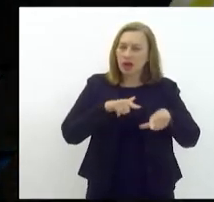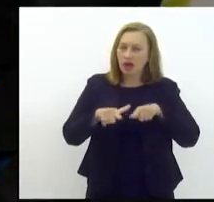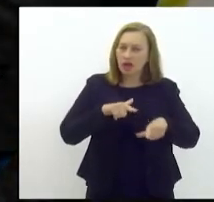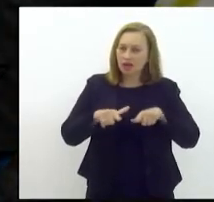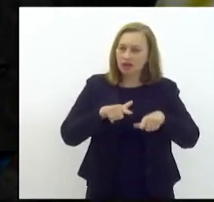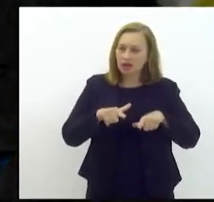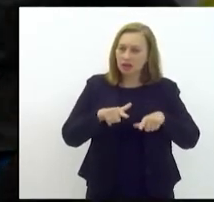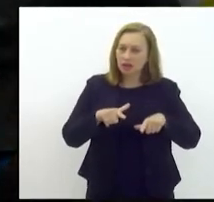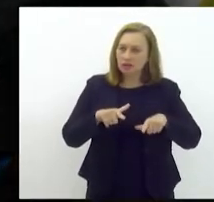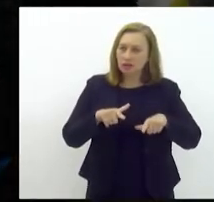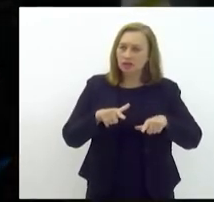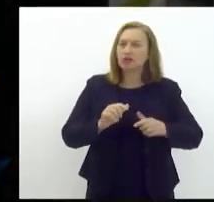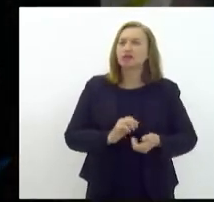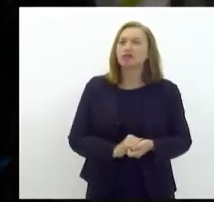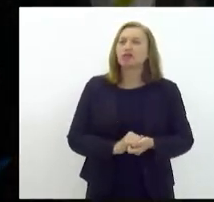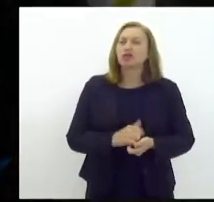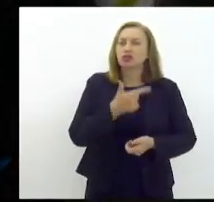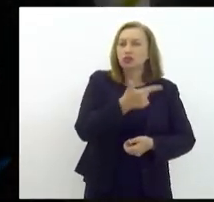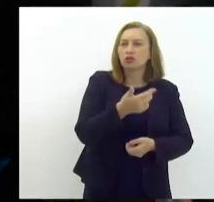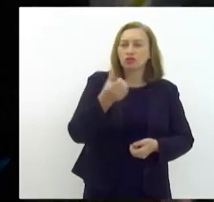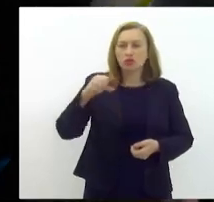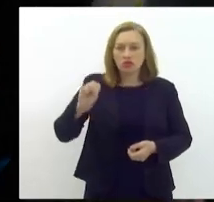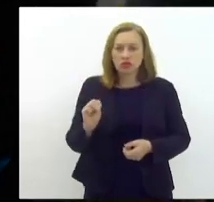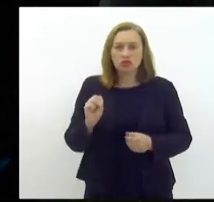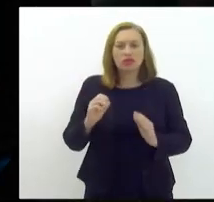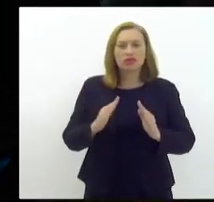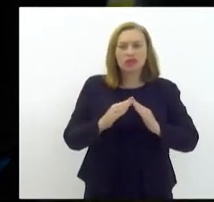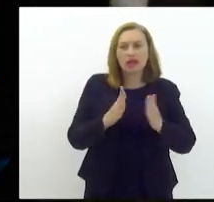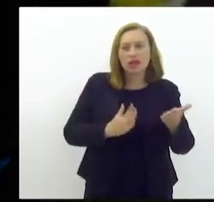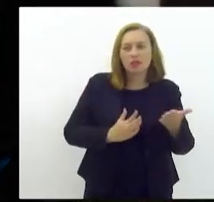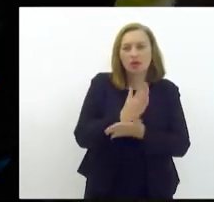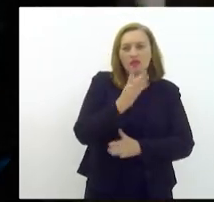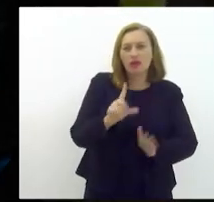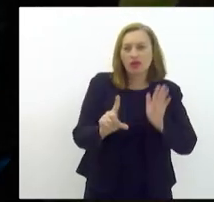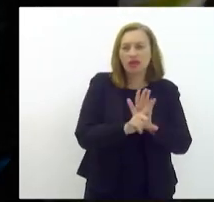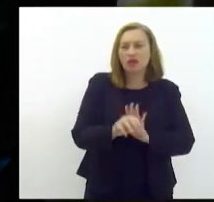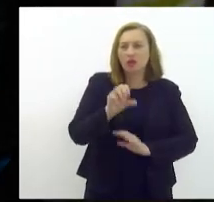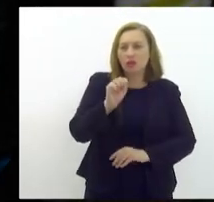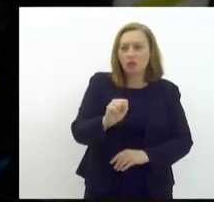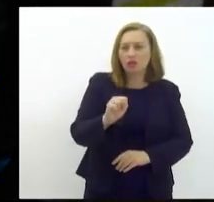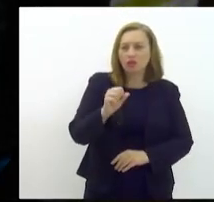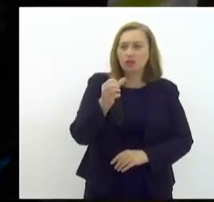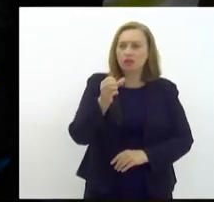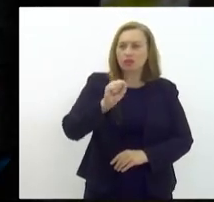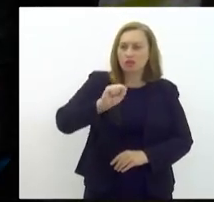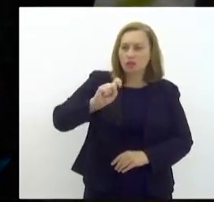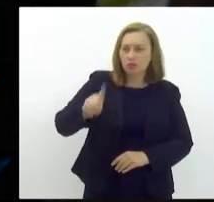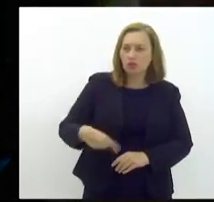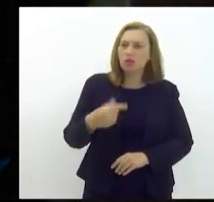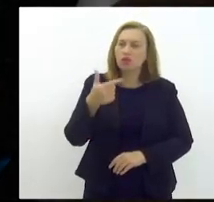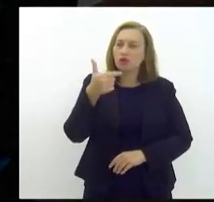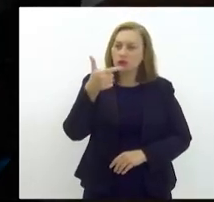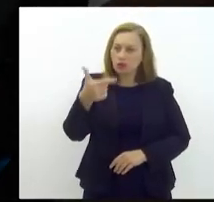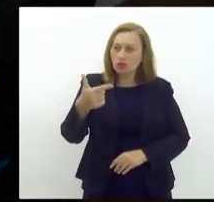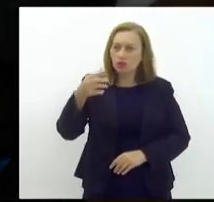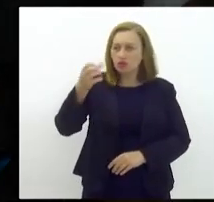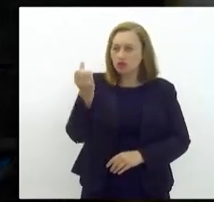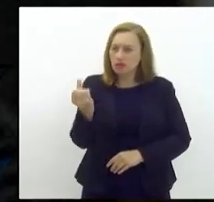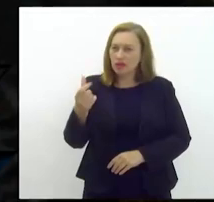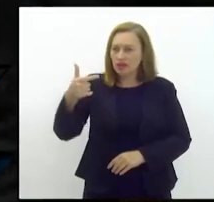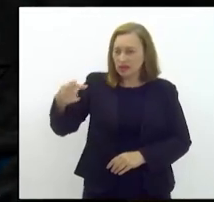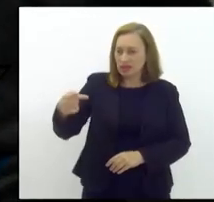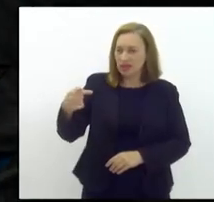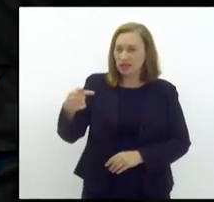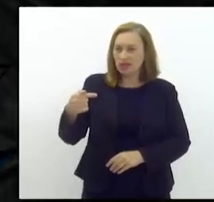dedicação exclusiva em 2018 essa casa aprovou a lei 8.267 para garantir o direito dos